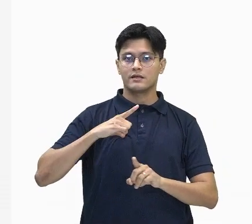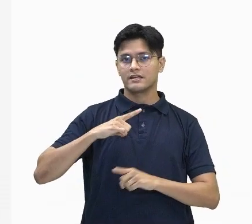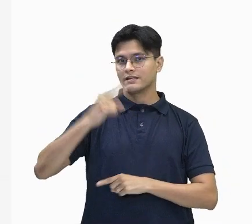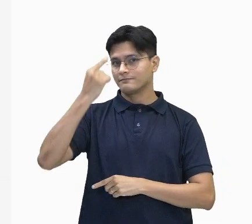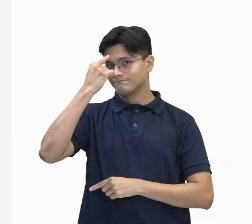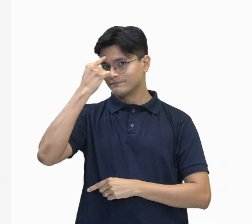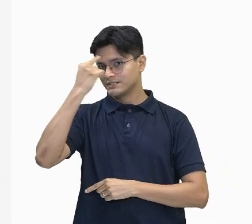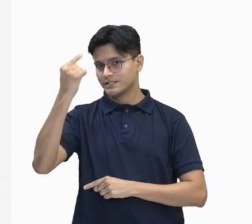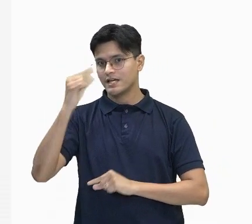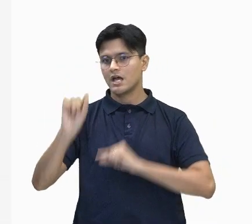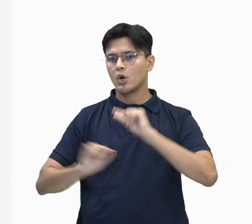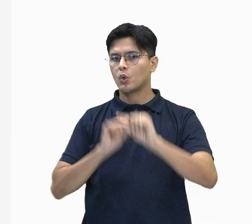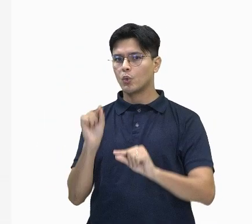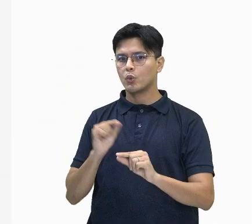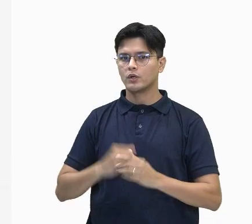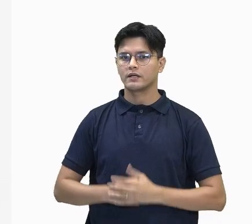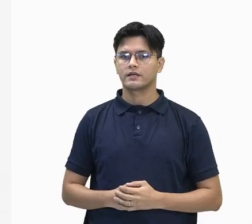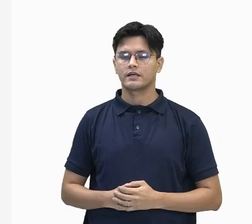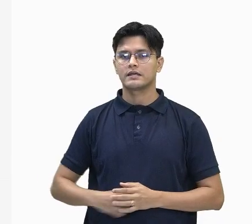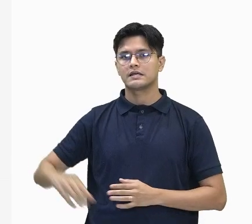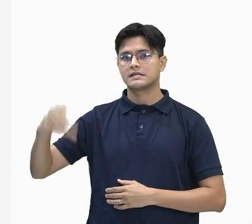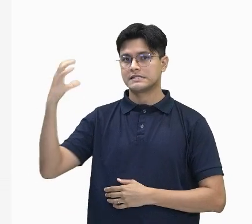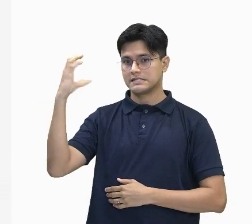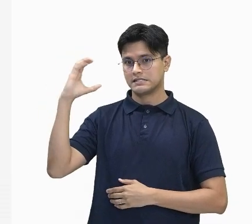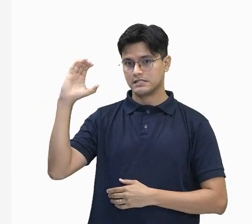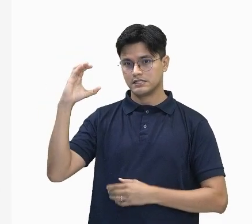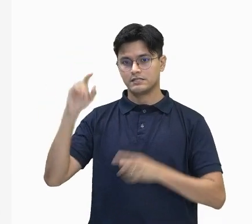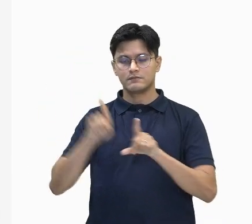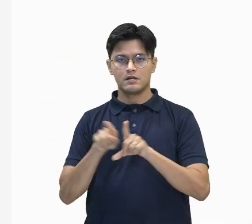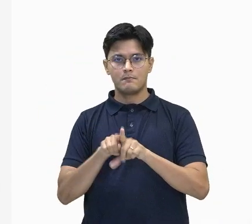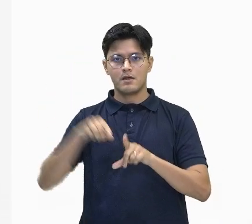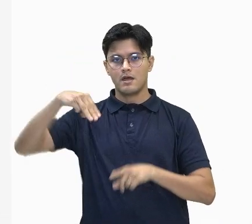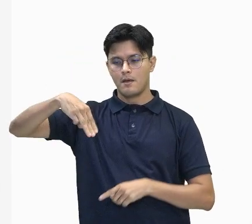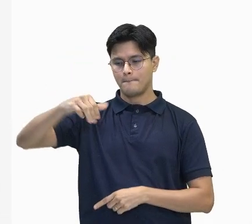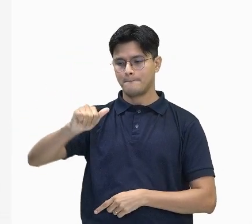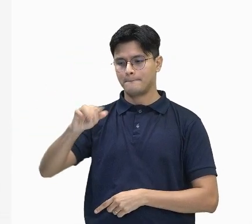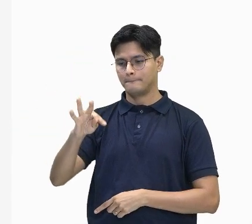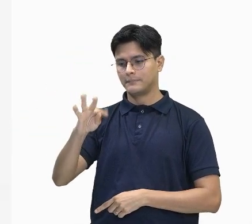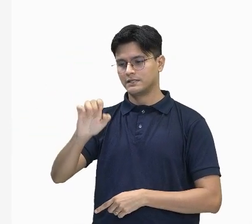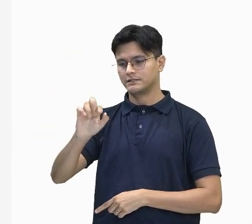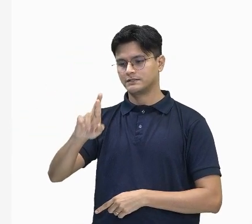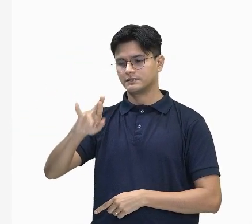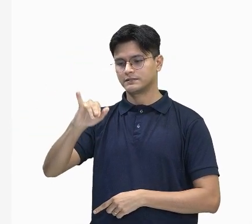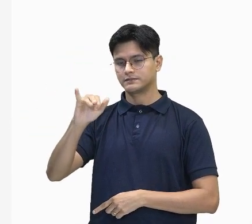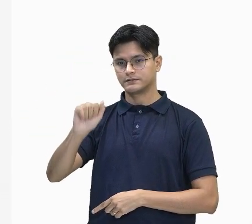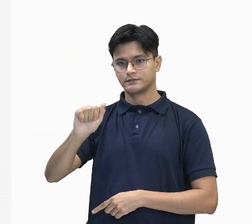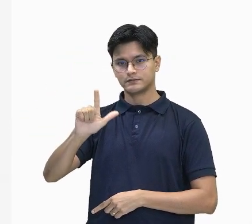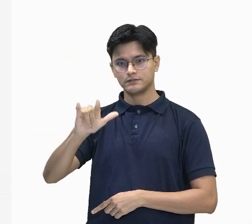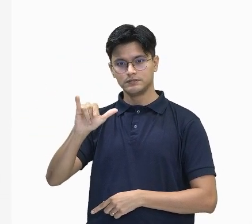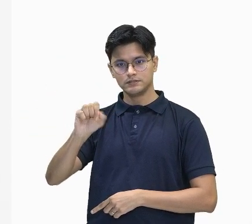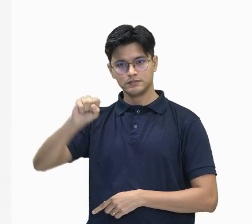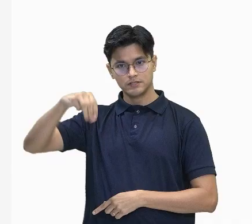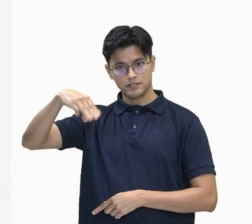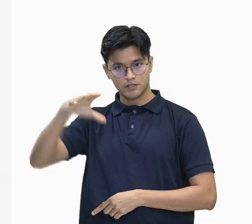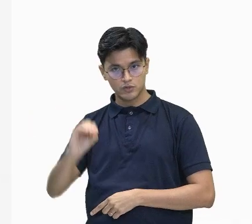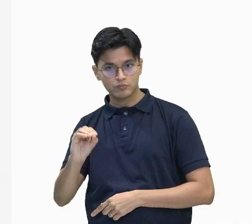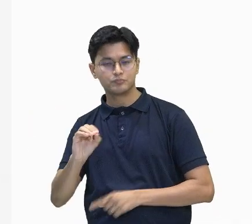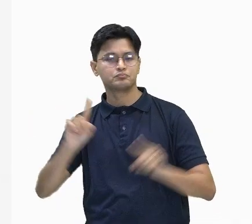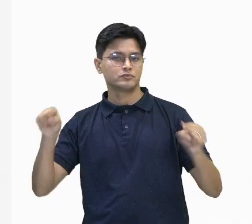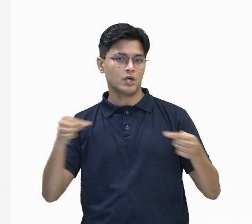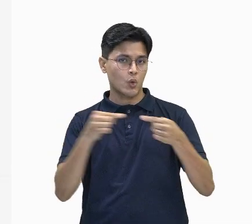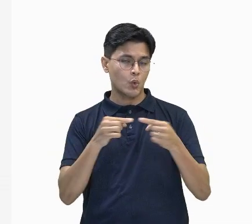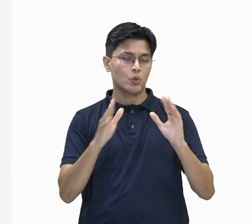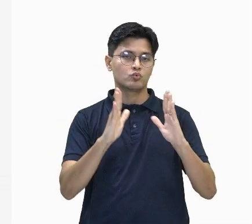do cientificismo e do materialismo, né? As ideias vigentes do século XIX e que estão